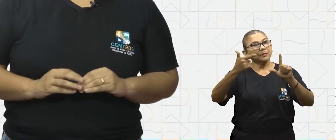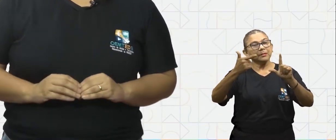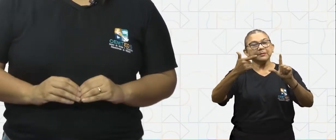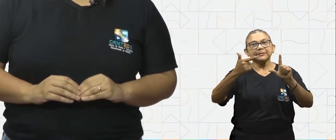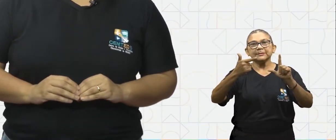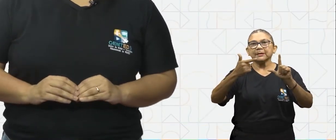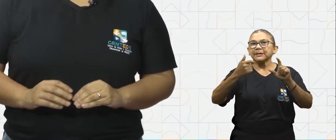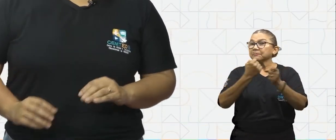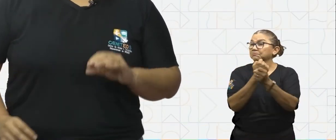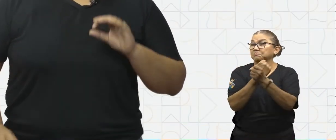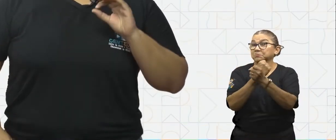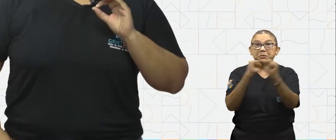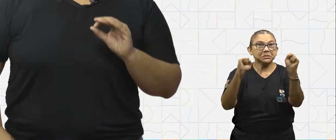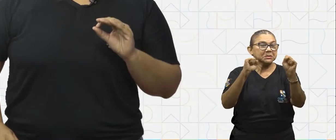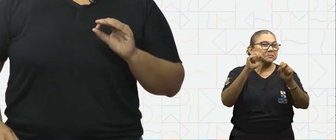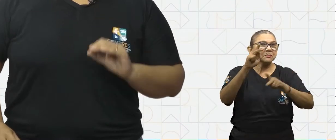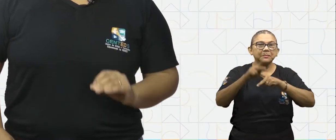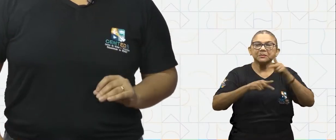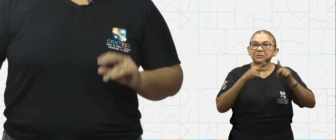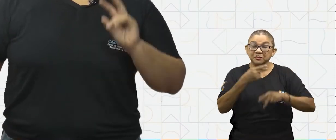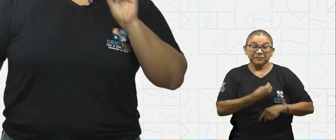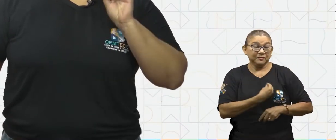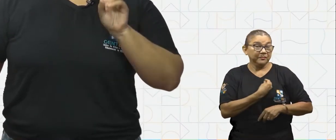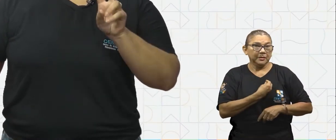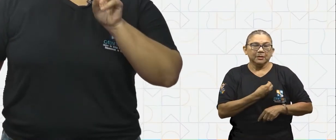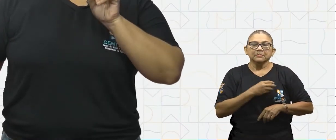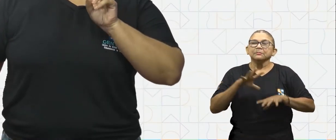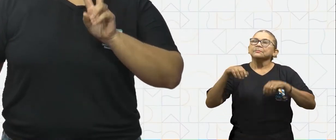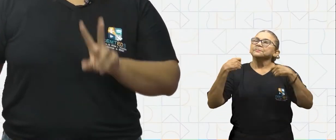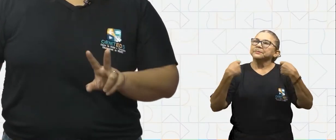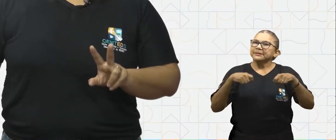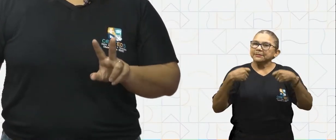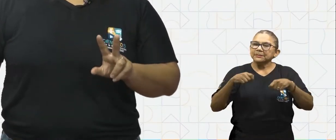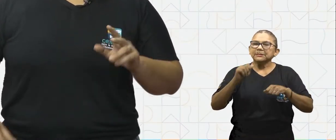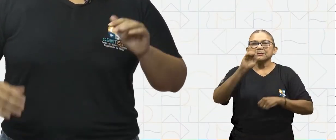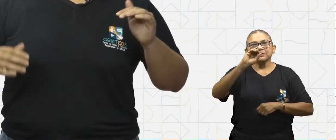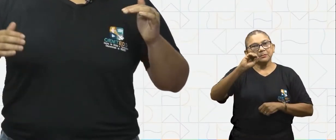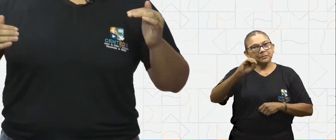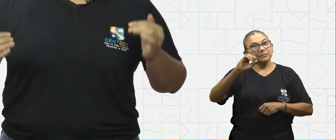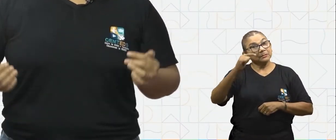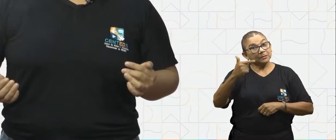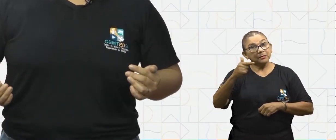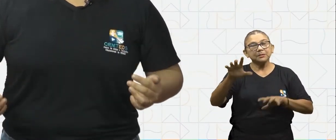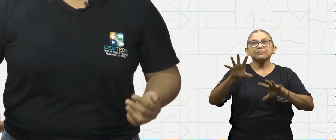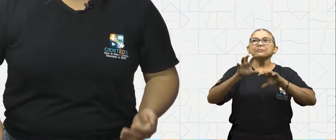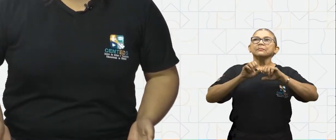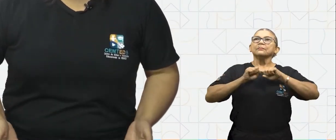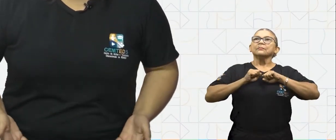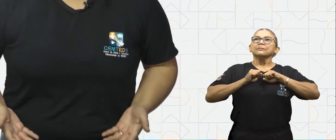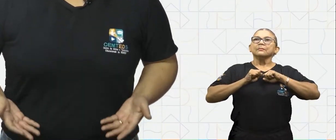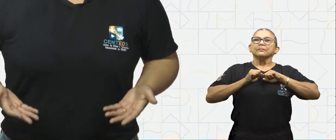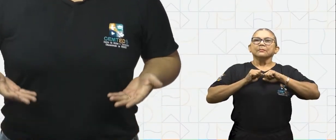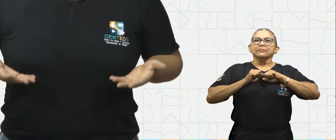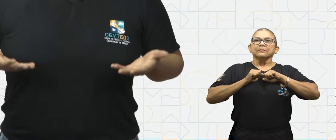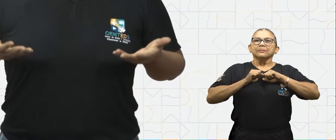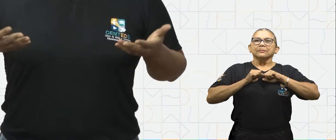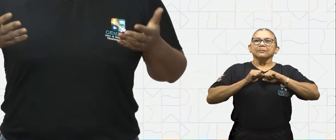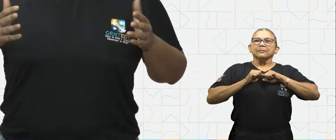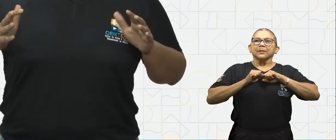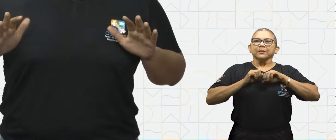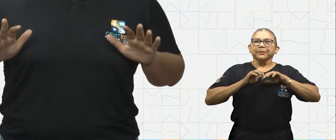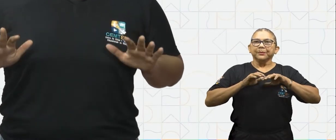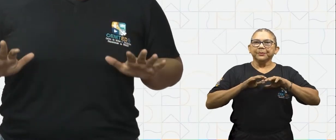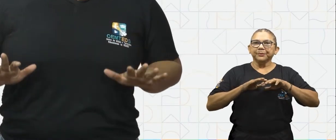à respiração. Na respiração existem dois processos. A inspiração,